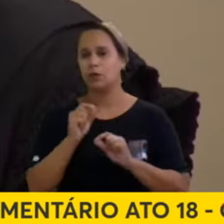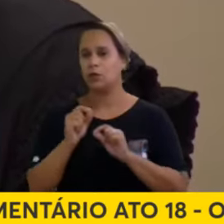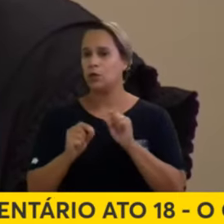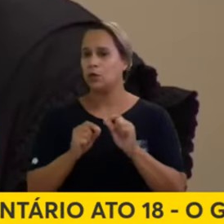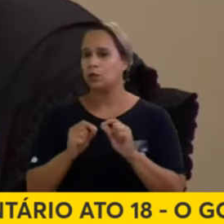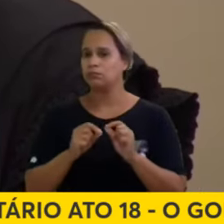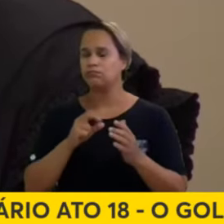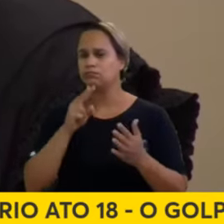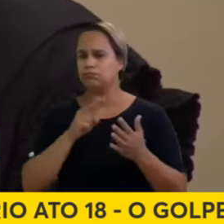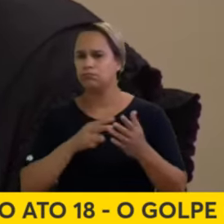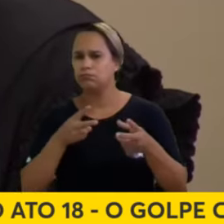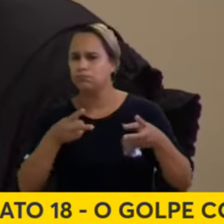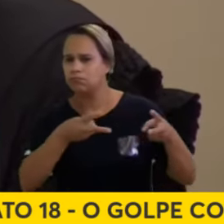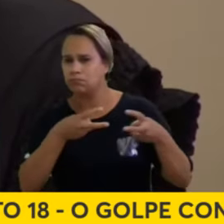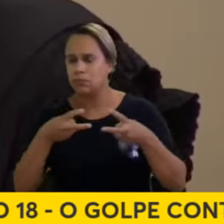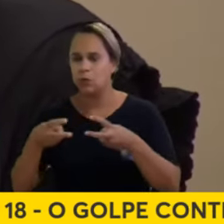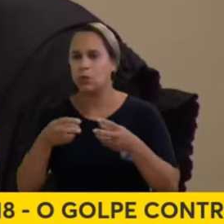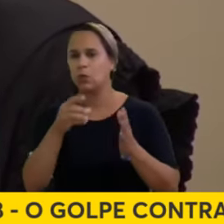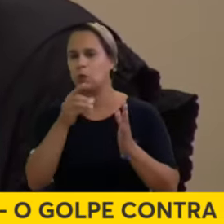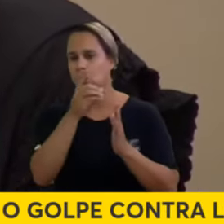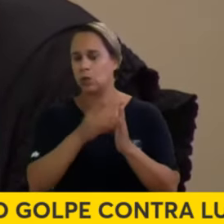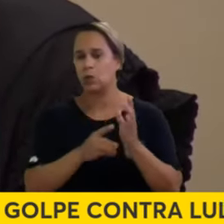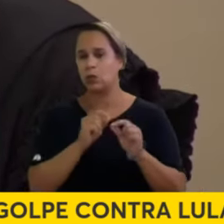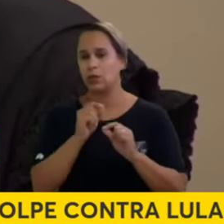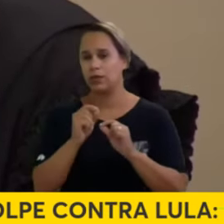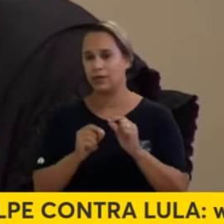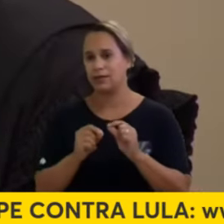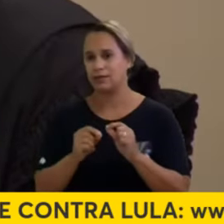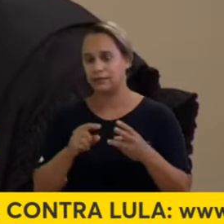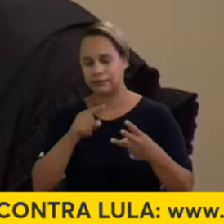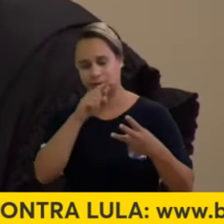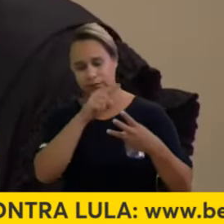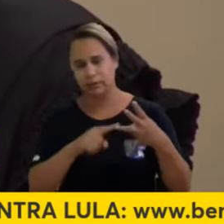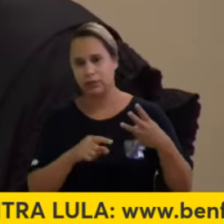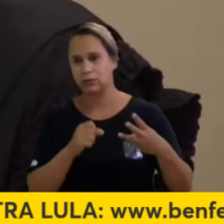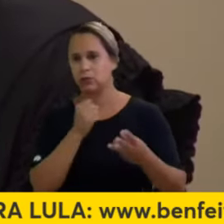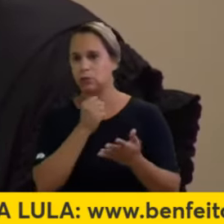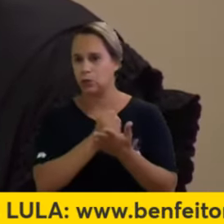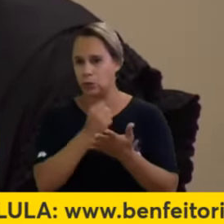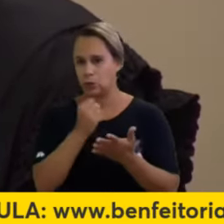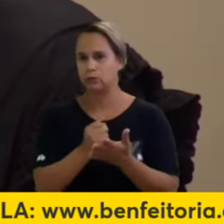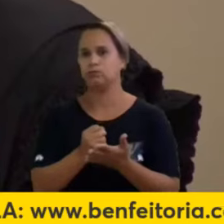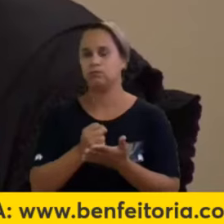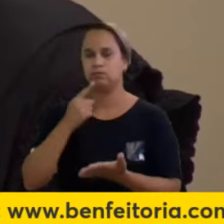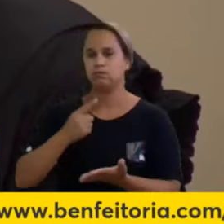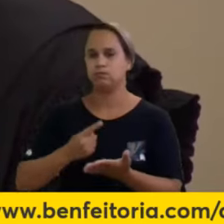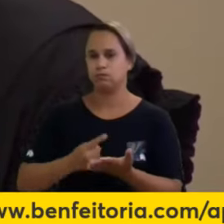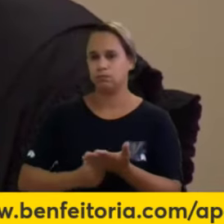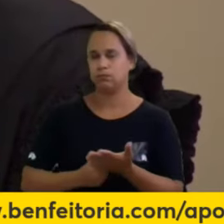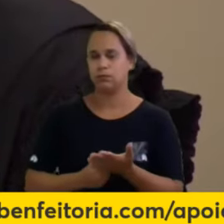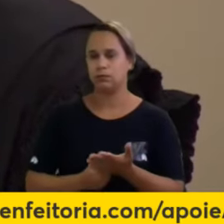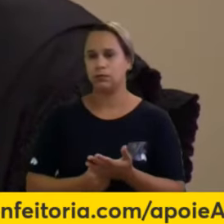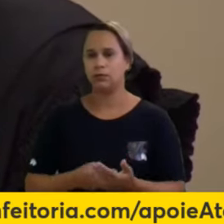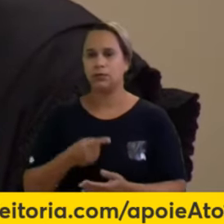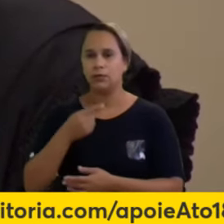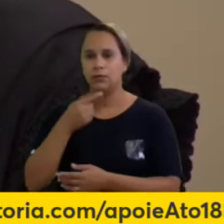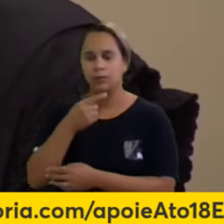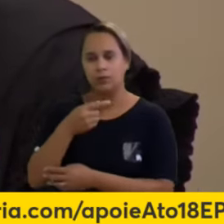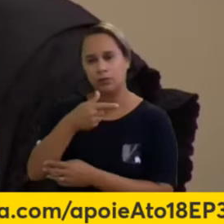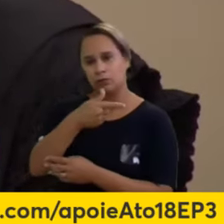a documentação que são os três contratos firmados em questão são r$ 100 360